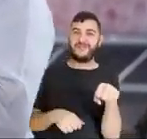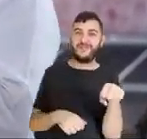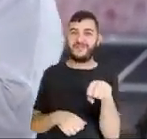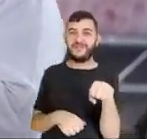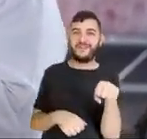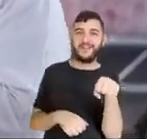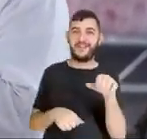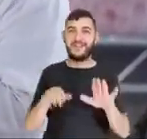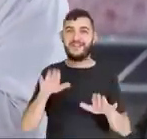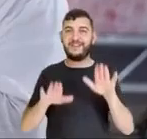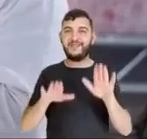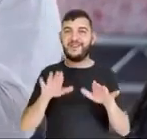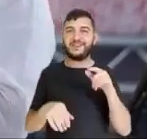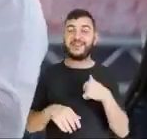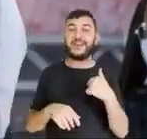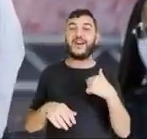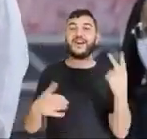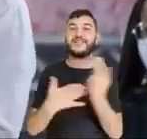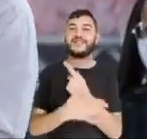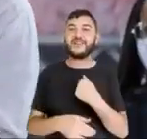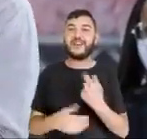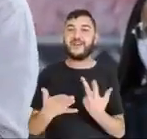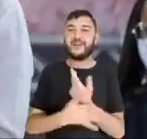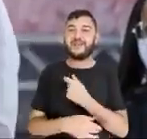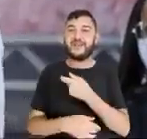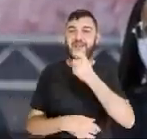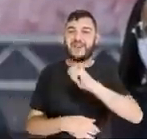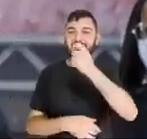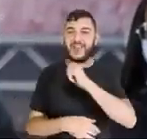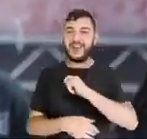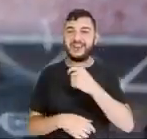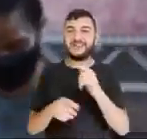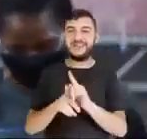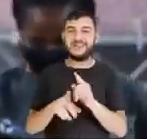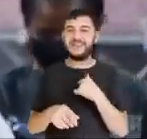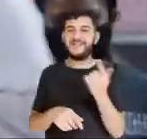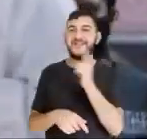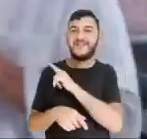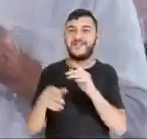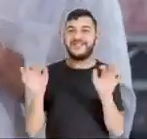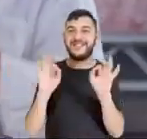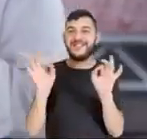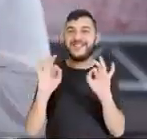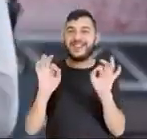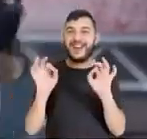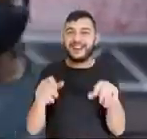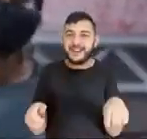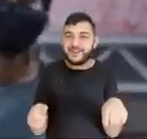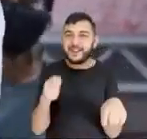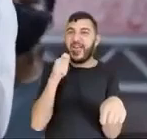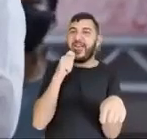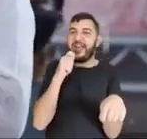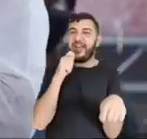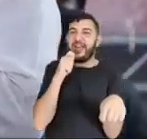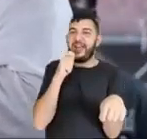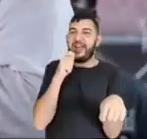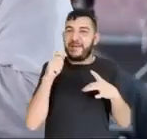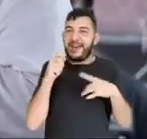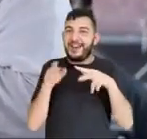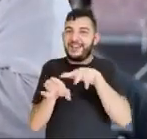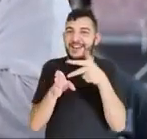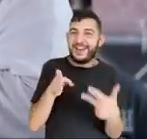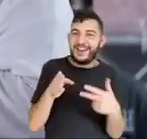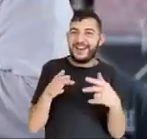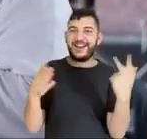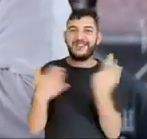o sorvete, não conseguia tirar a mão do guidão, com medo de cair, eu agachava para chupar o sorvete. Na verdade, o sorvete derretia todo, eu não chupava